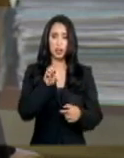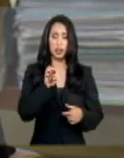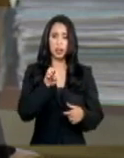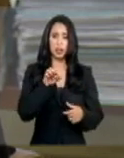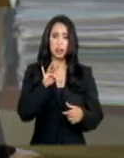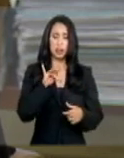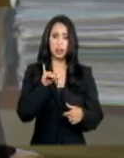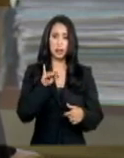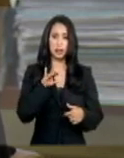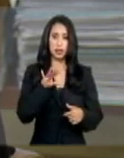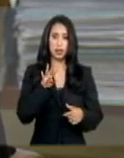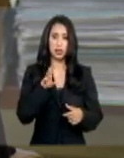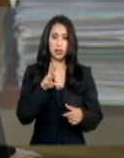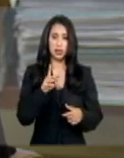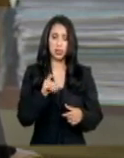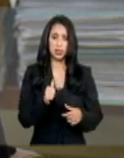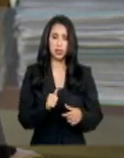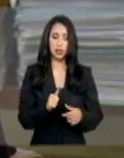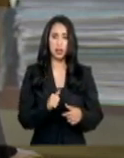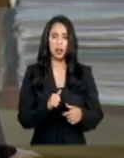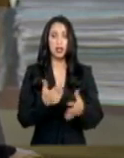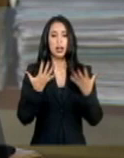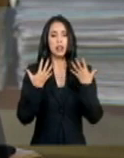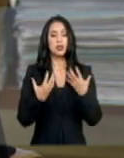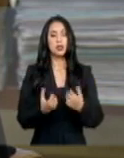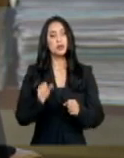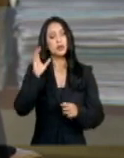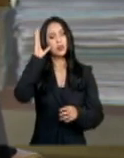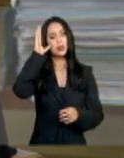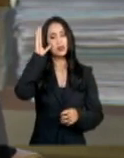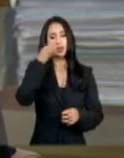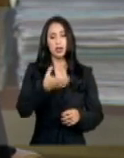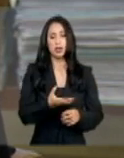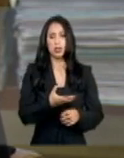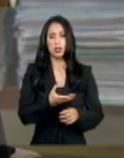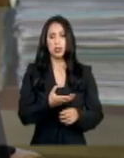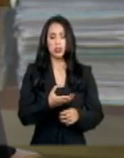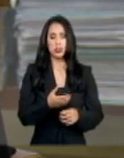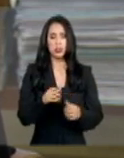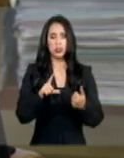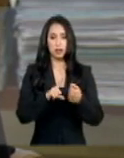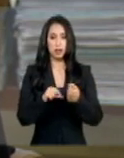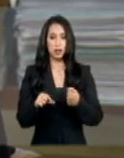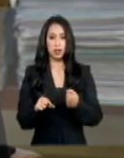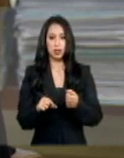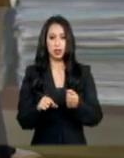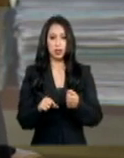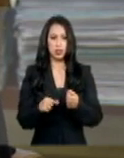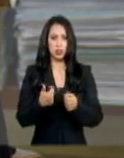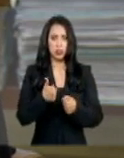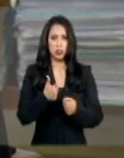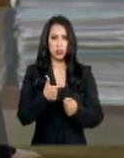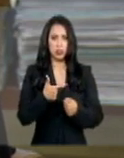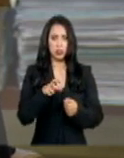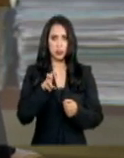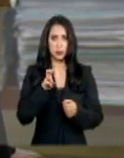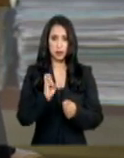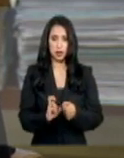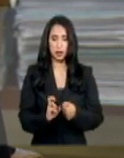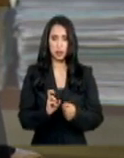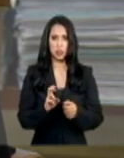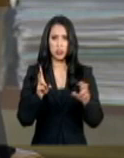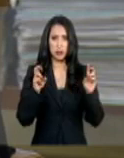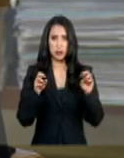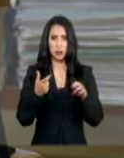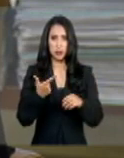decisão de afetação à tomada de decisão para o supervisor total do cpc 2015 sobre o tema que não tenha sido